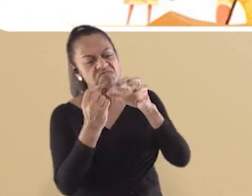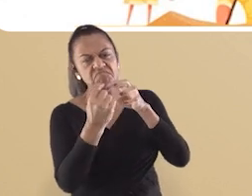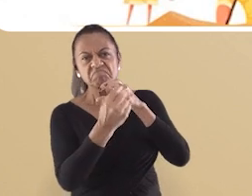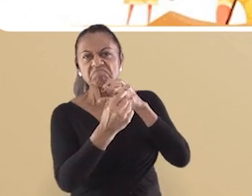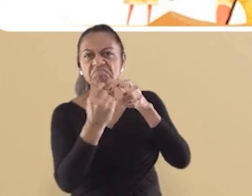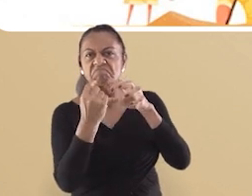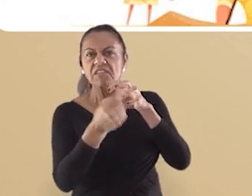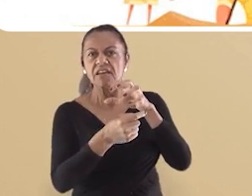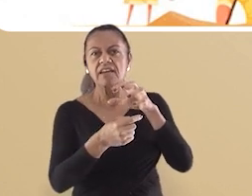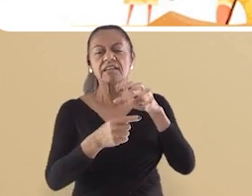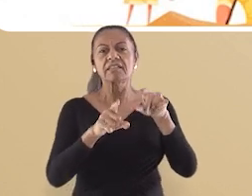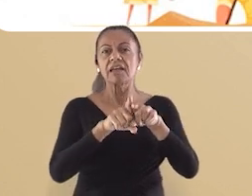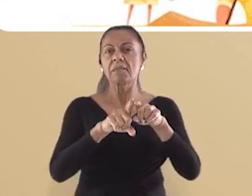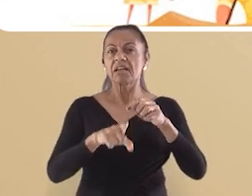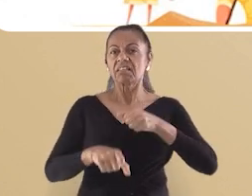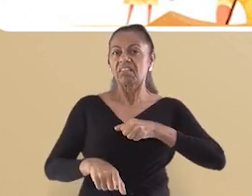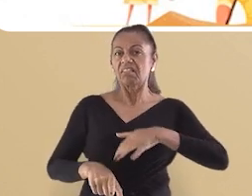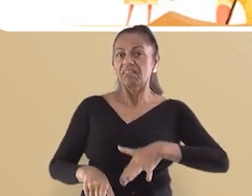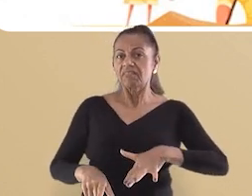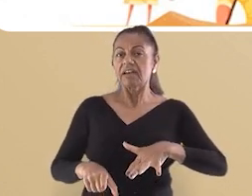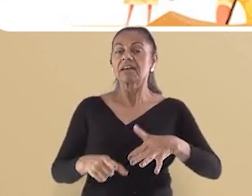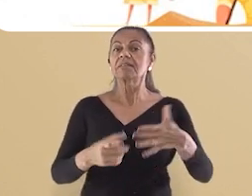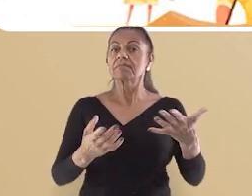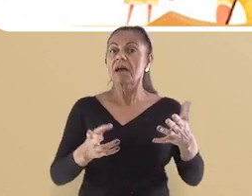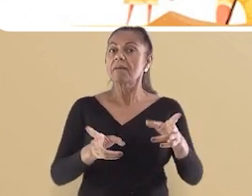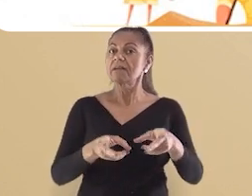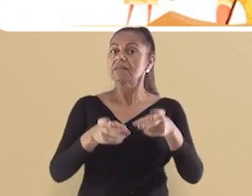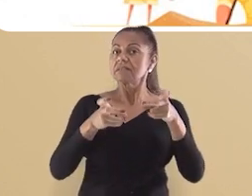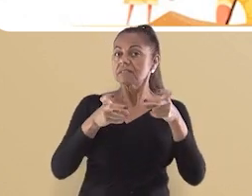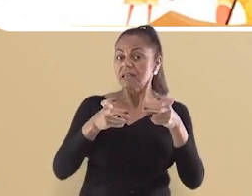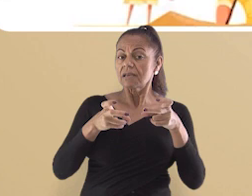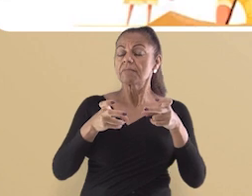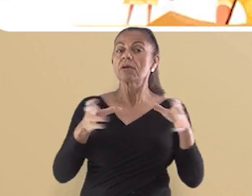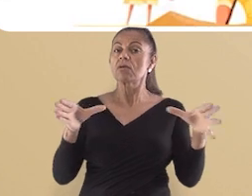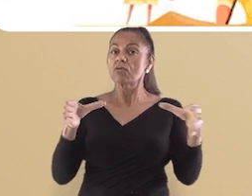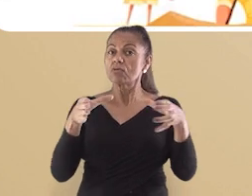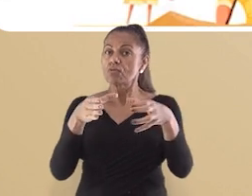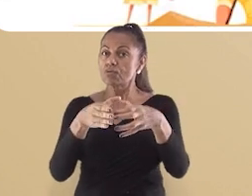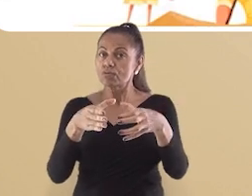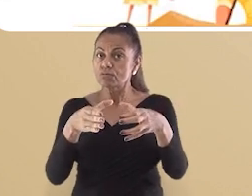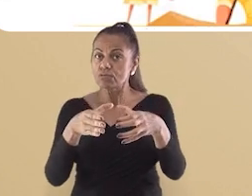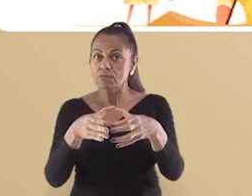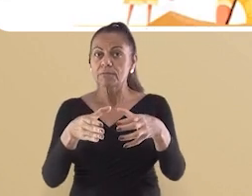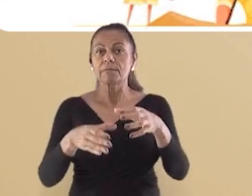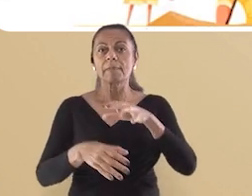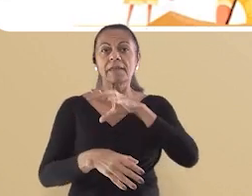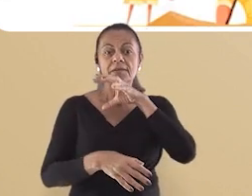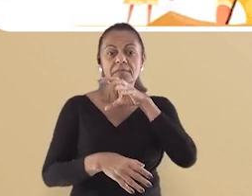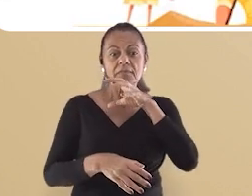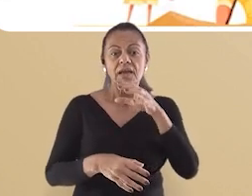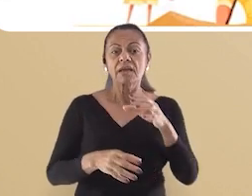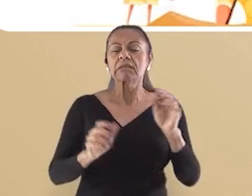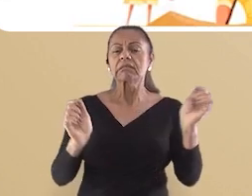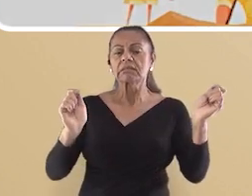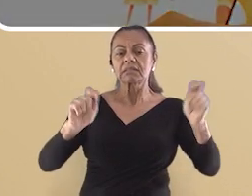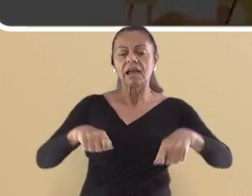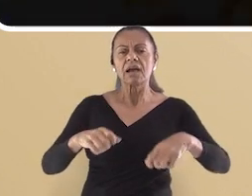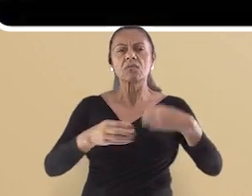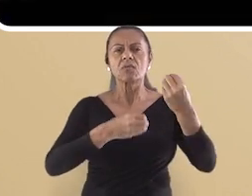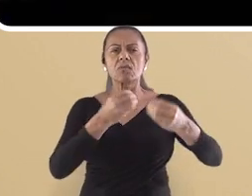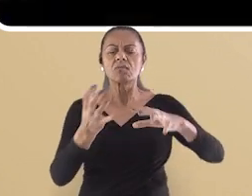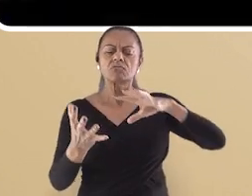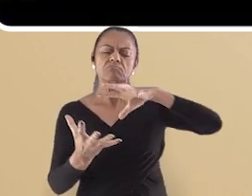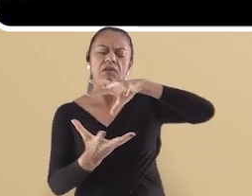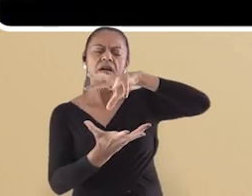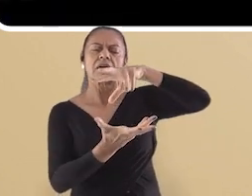pegadas, dentes, garras e até mesmo fezes. Além disso, esses fósseis são datados para melhor identificação das espécies.